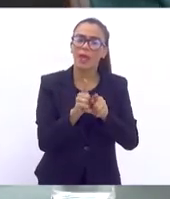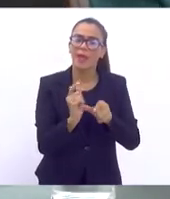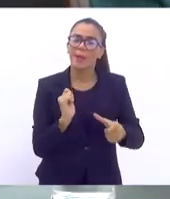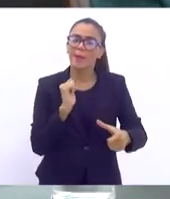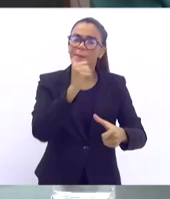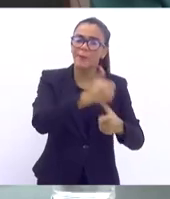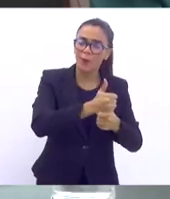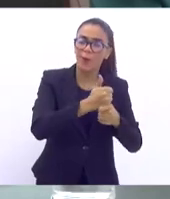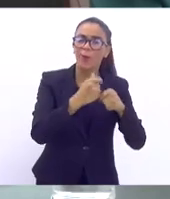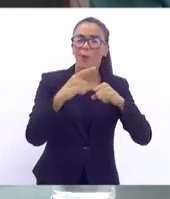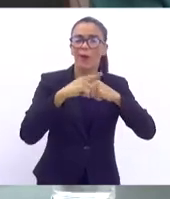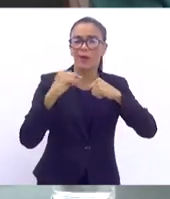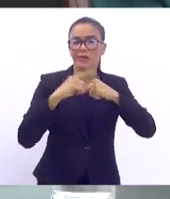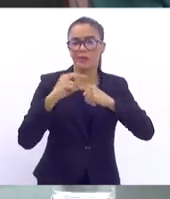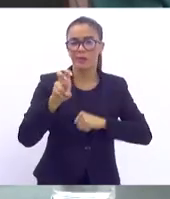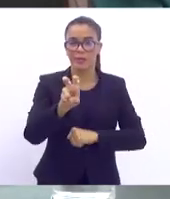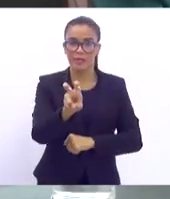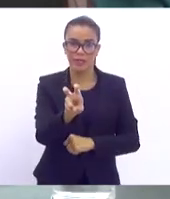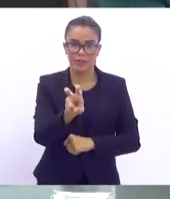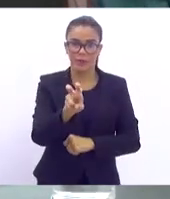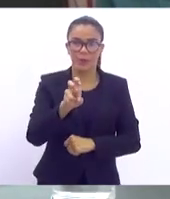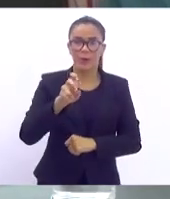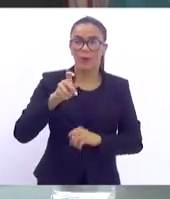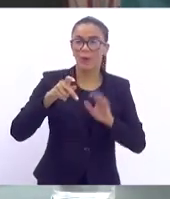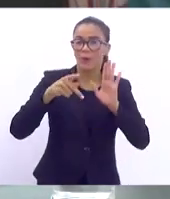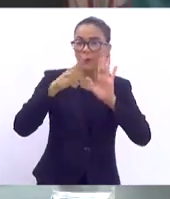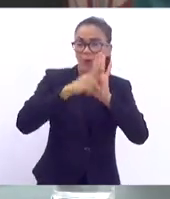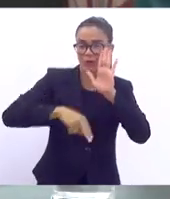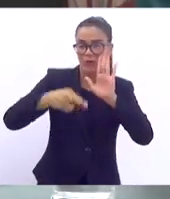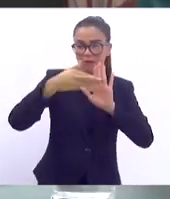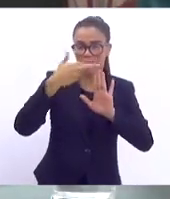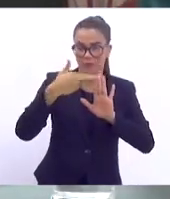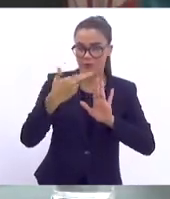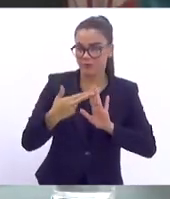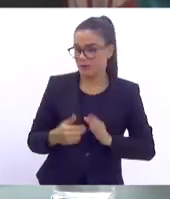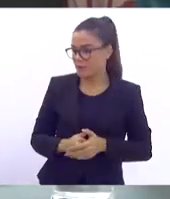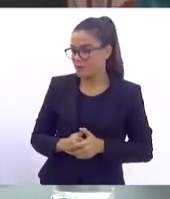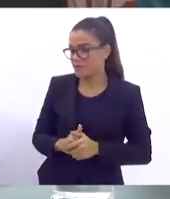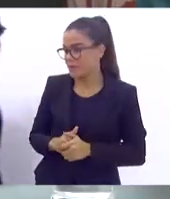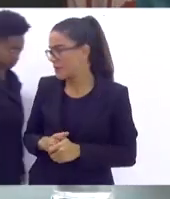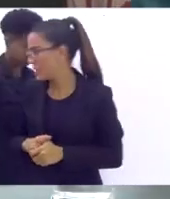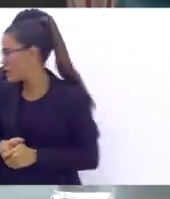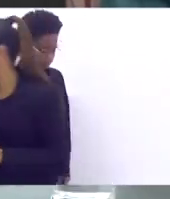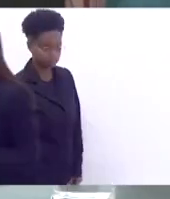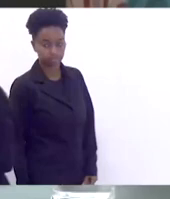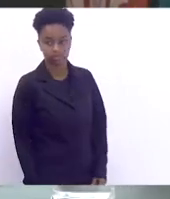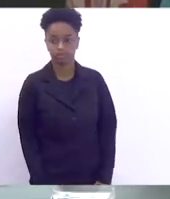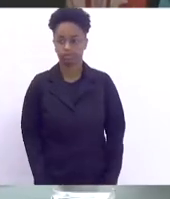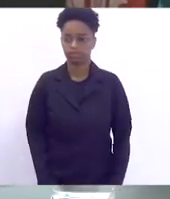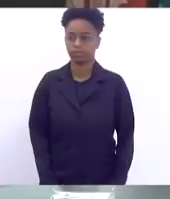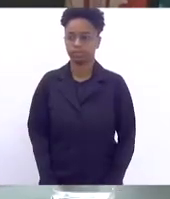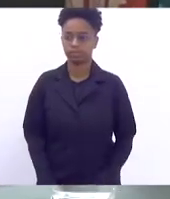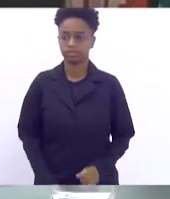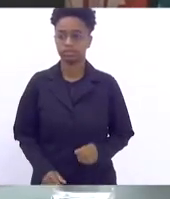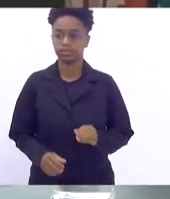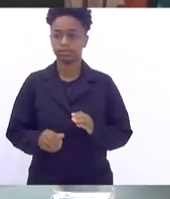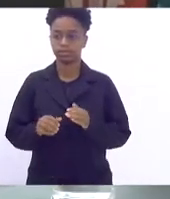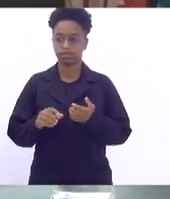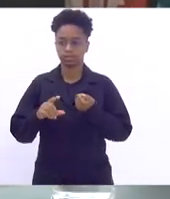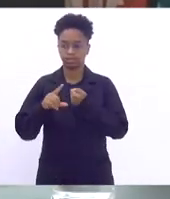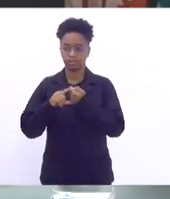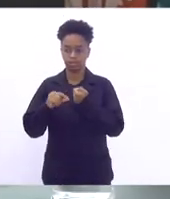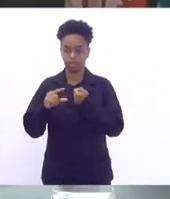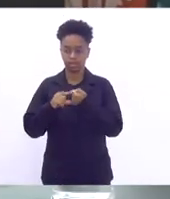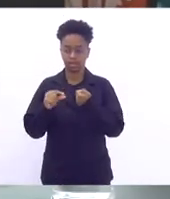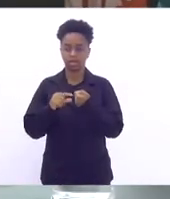o artigo quinto do Pr o artigo quinto da